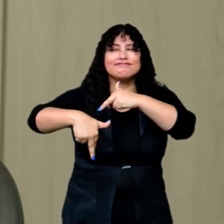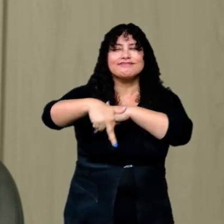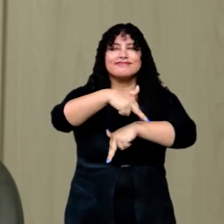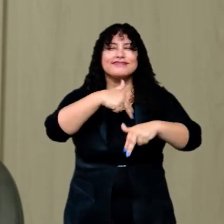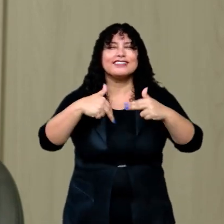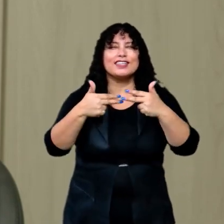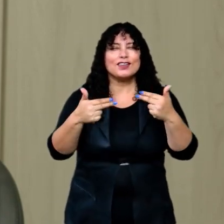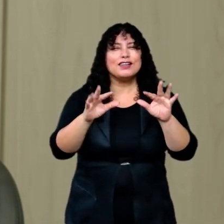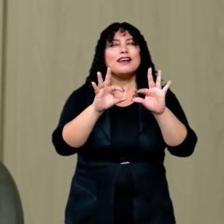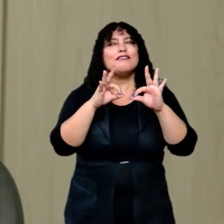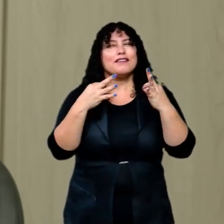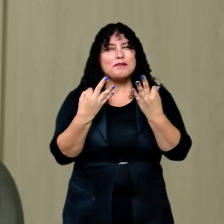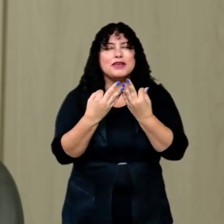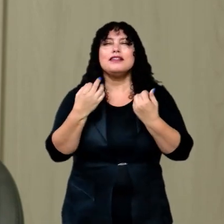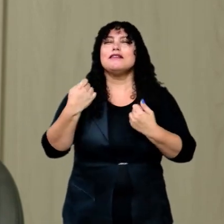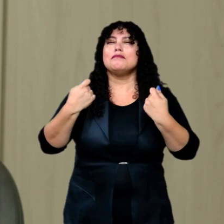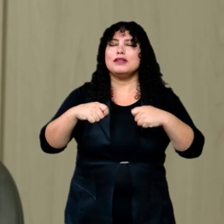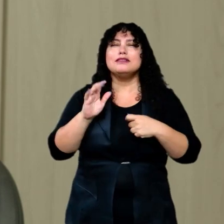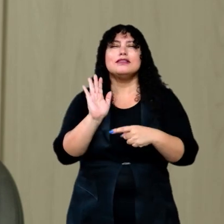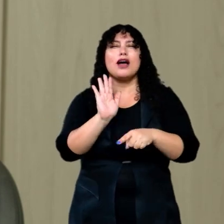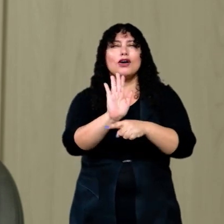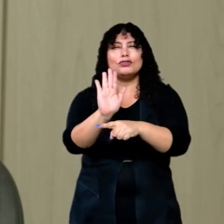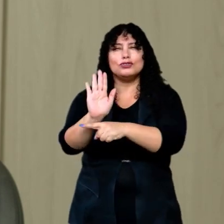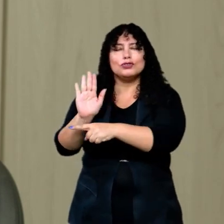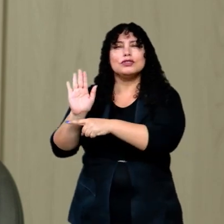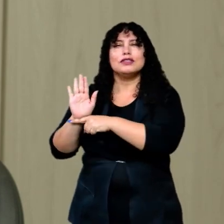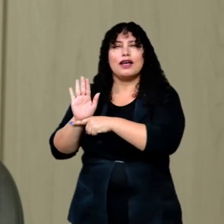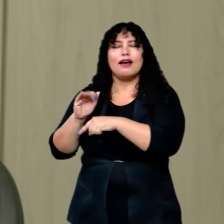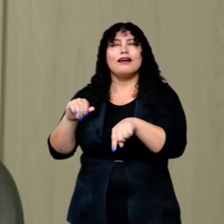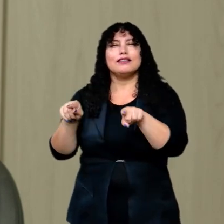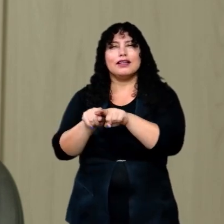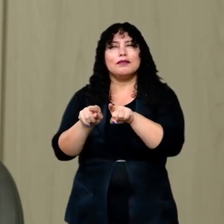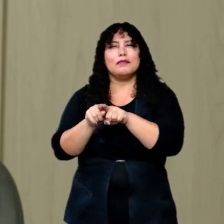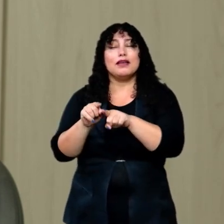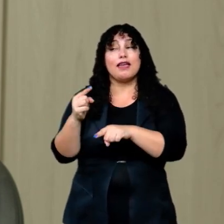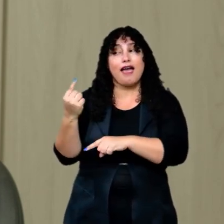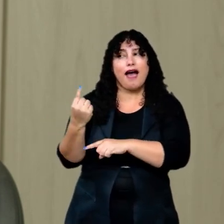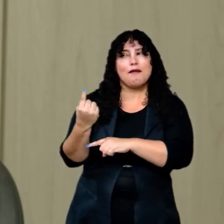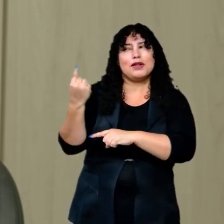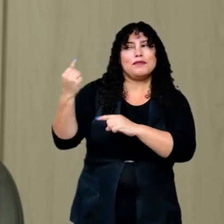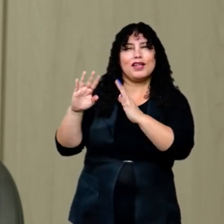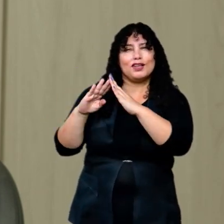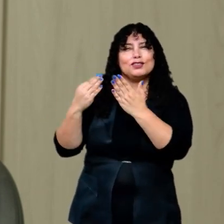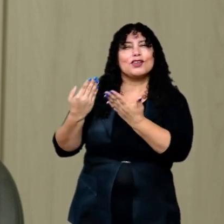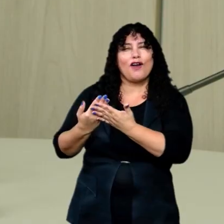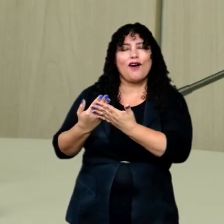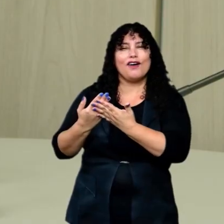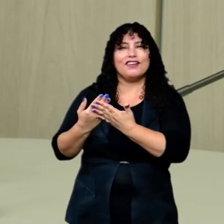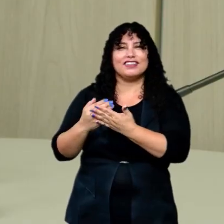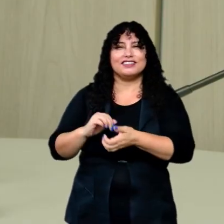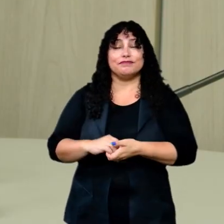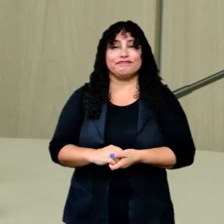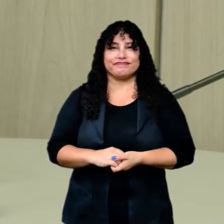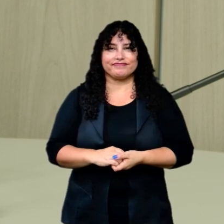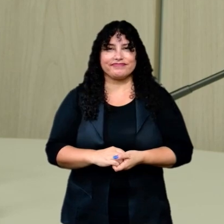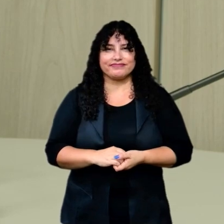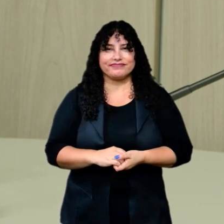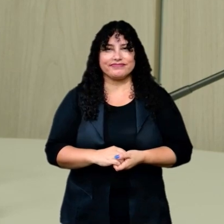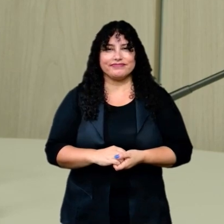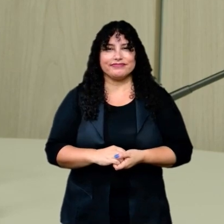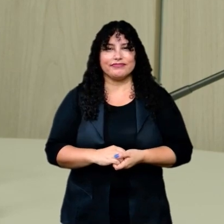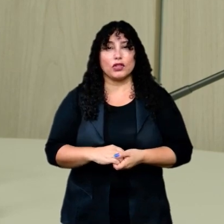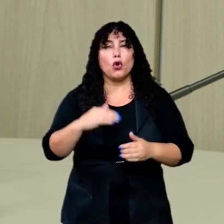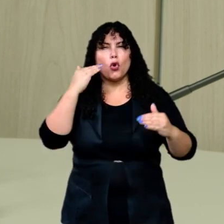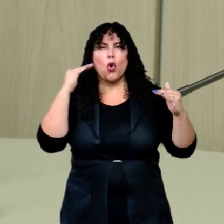coisa, a família precisa realmente ajudá-lo, porque a família é a primeira escola. Né? E aí,